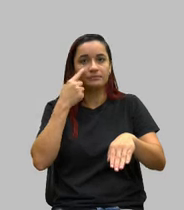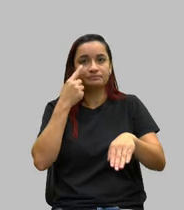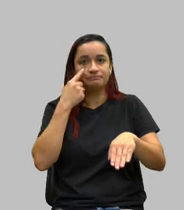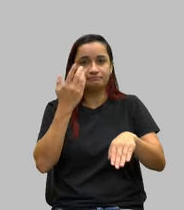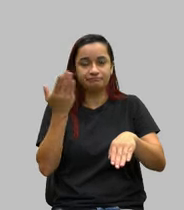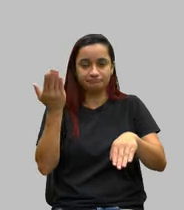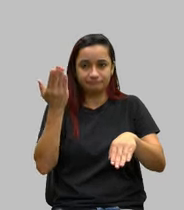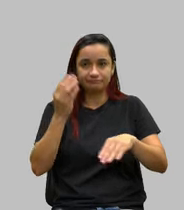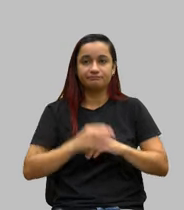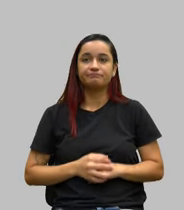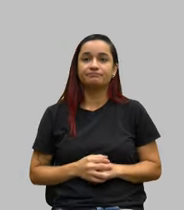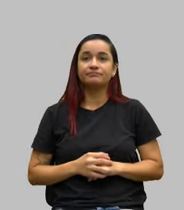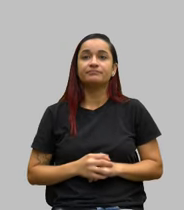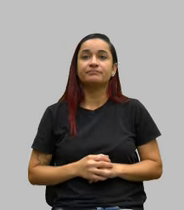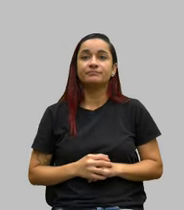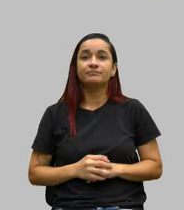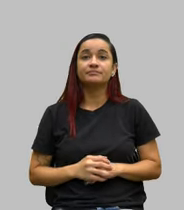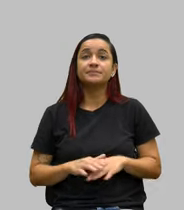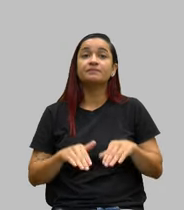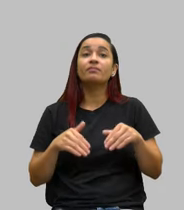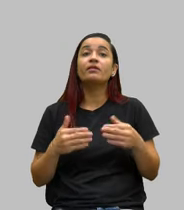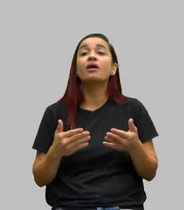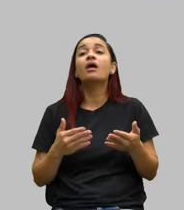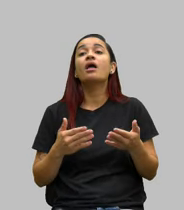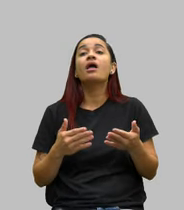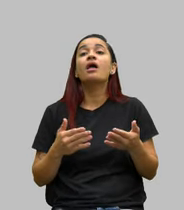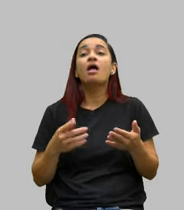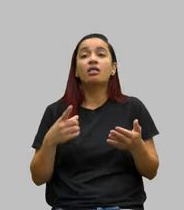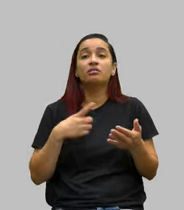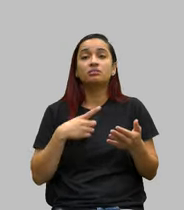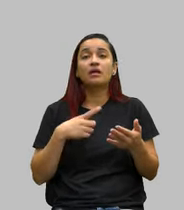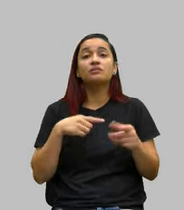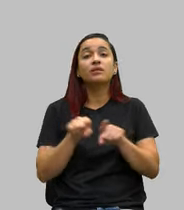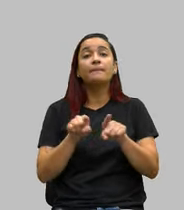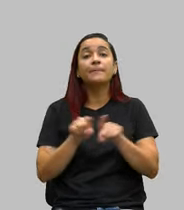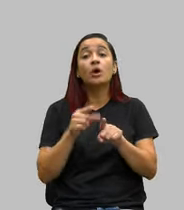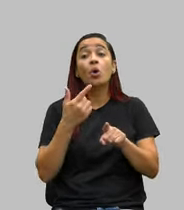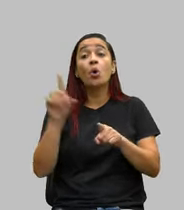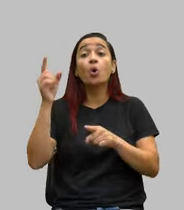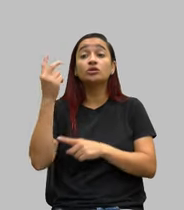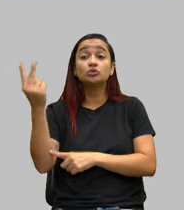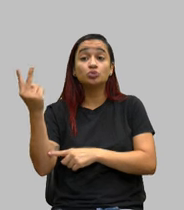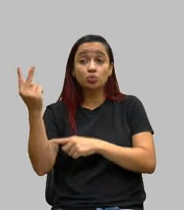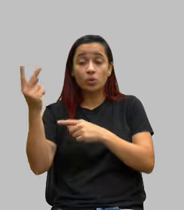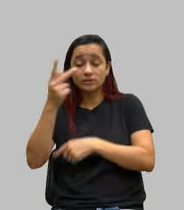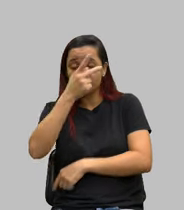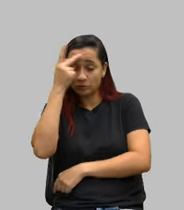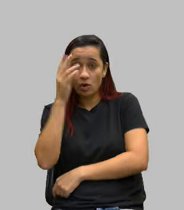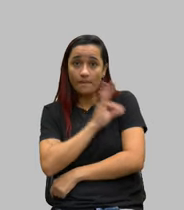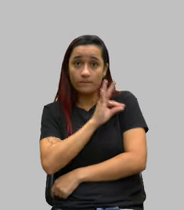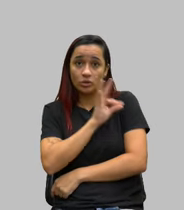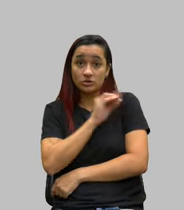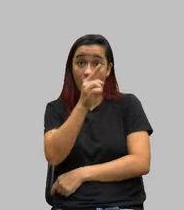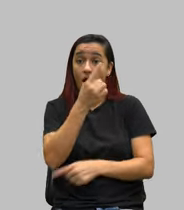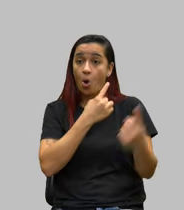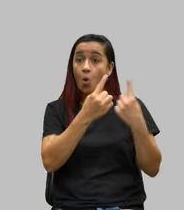própria situação dela e havia outras duas policiais militares aquilo ali é Rua